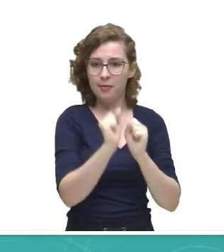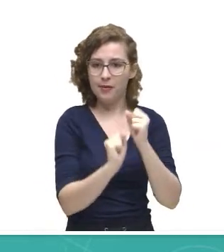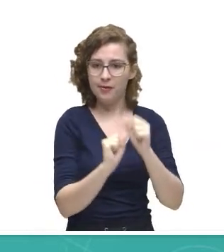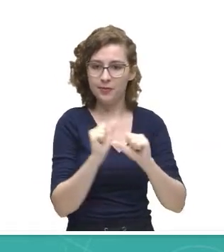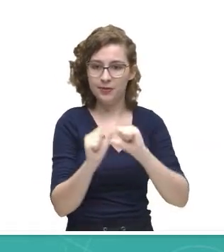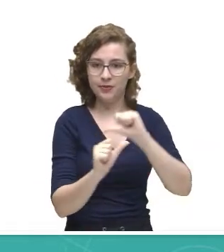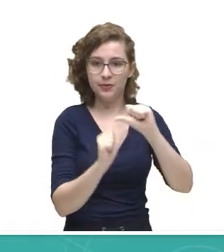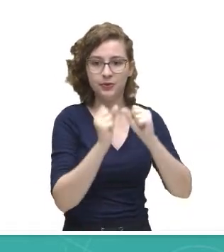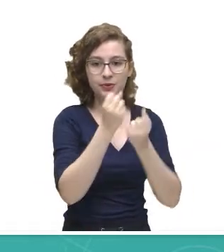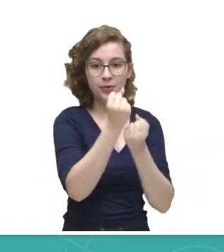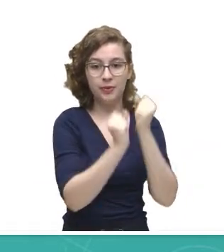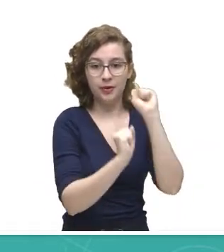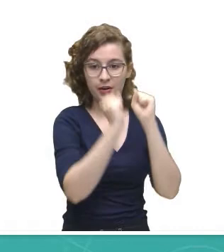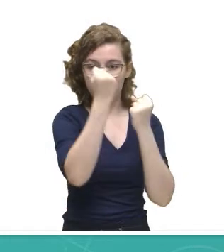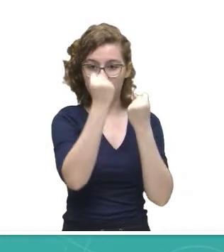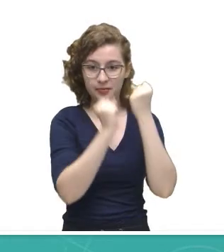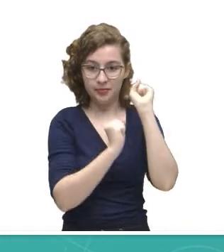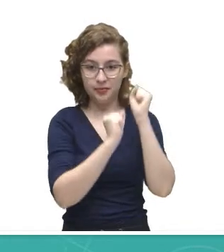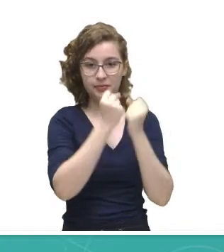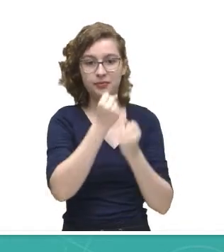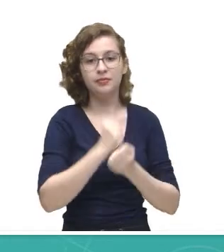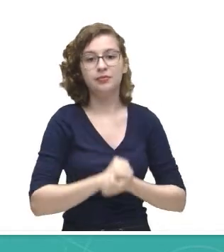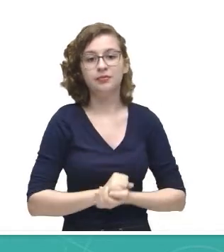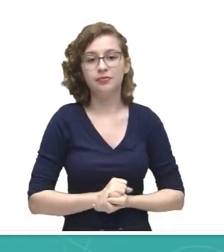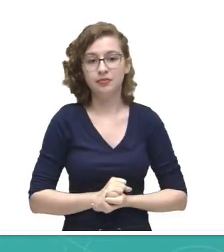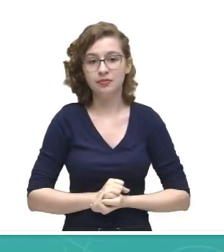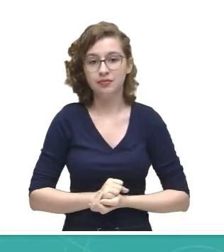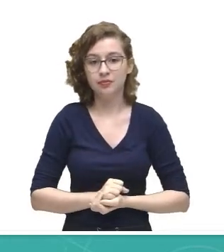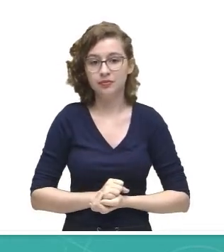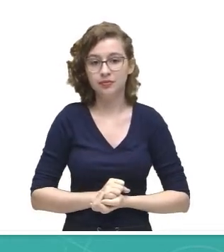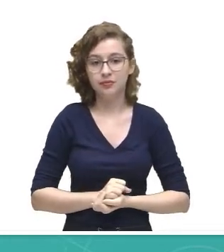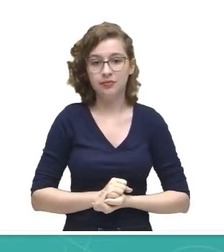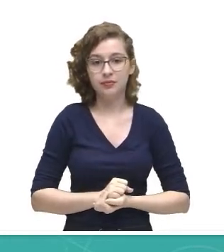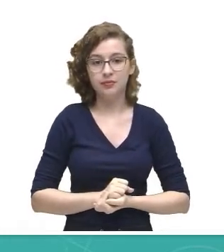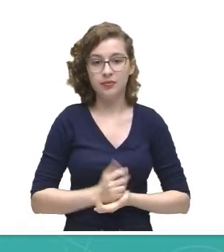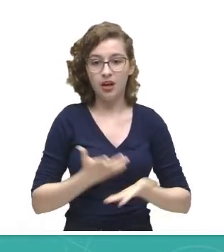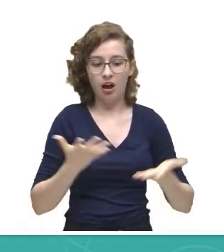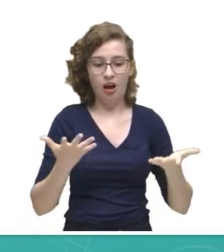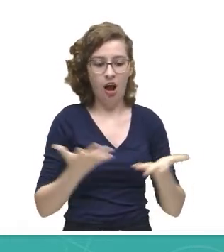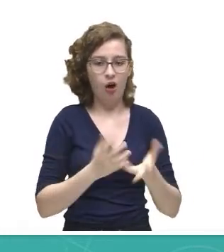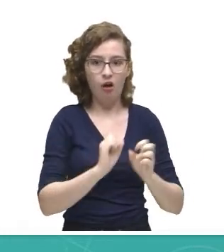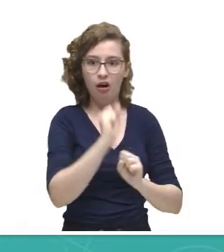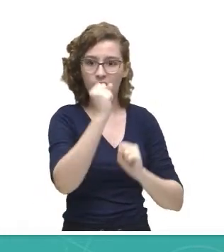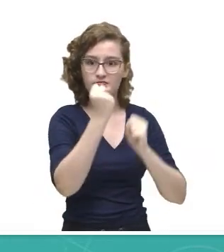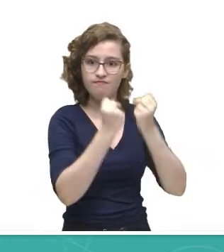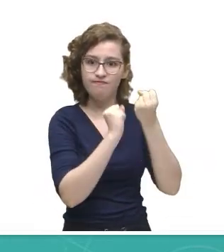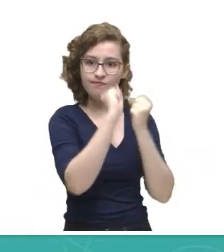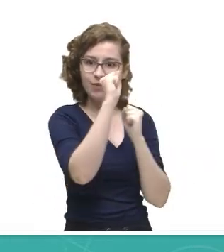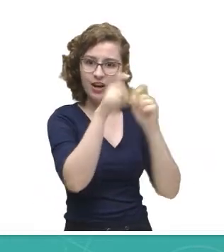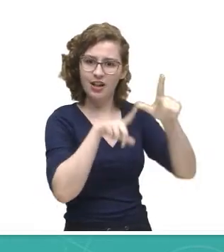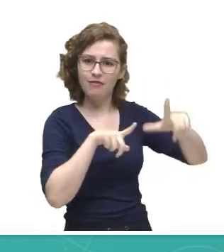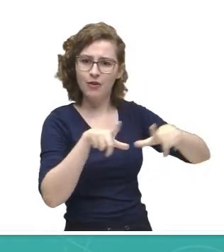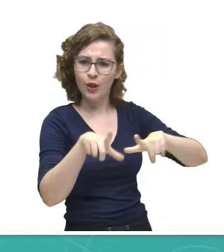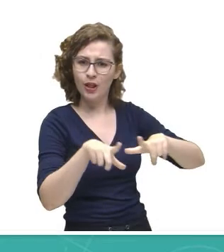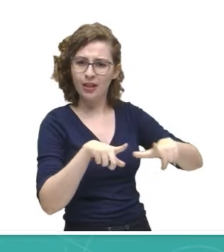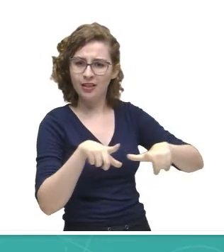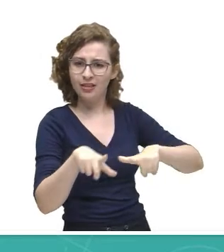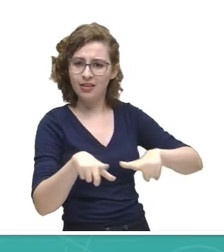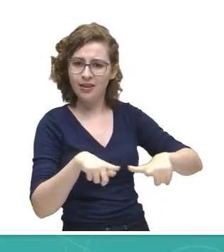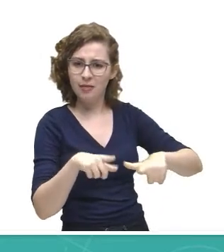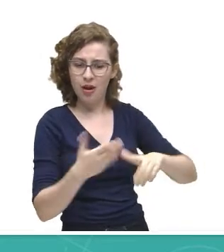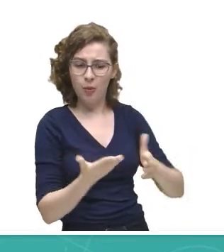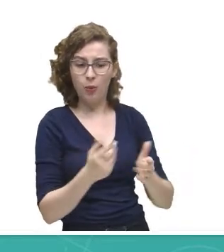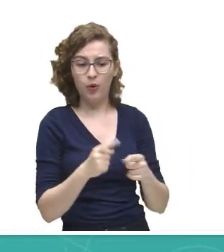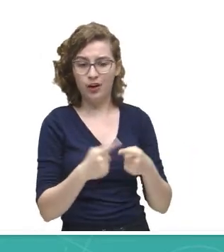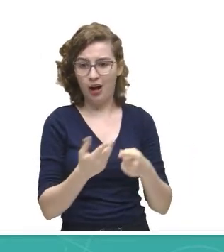ser substituída pela máquina. As máquinas agora vão fazer o trabalho manual, que era antes feito manual,